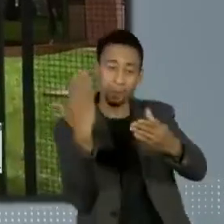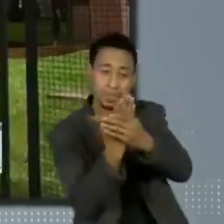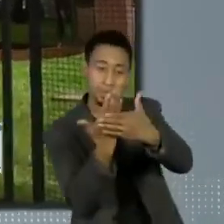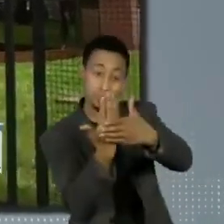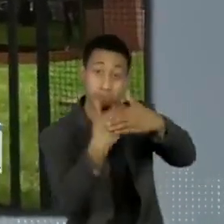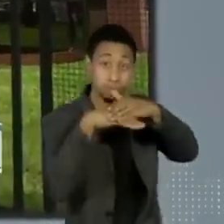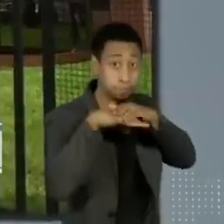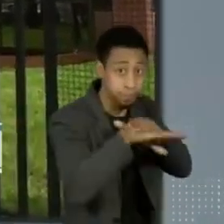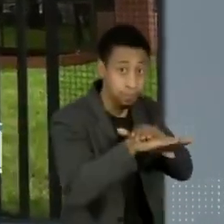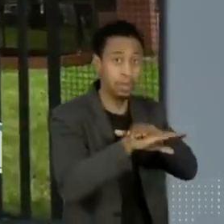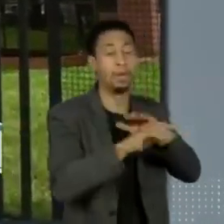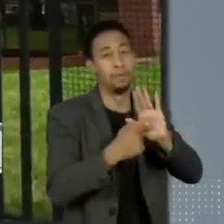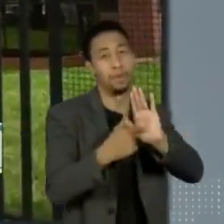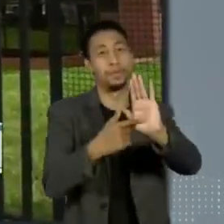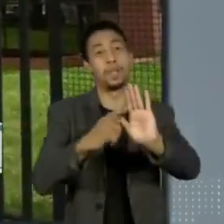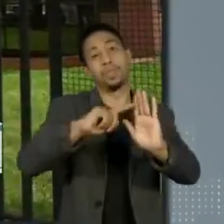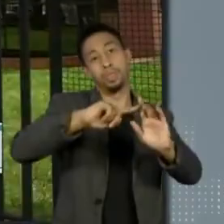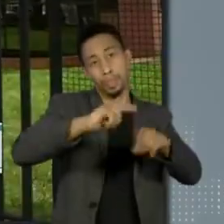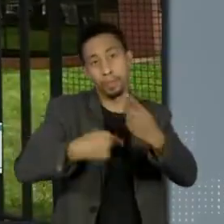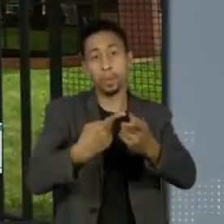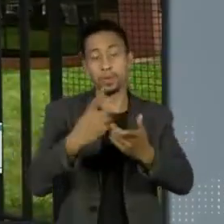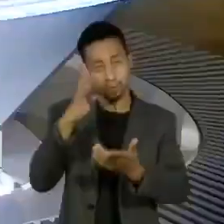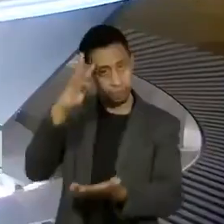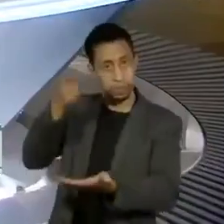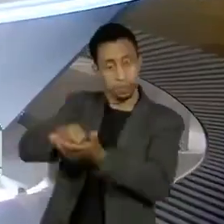quando estiver acesso à íntegra da sentença